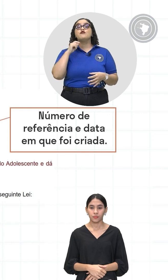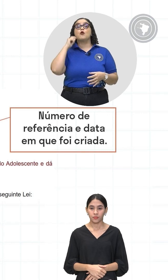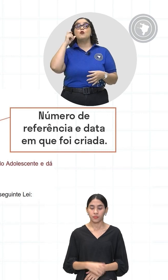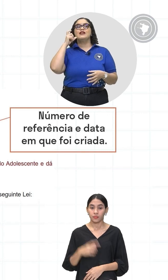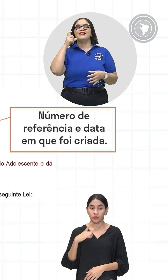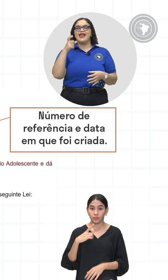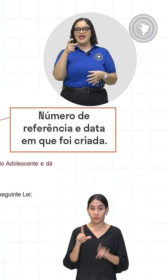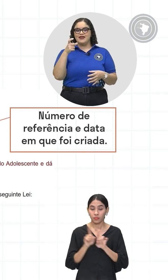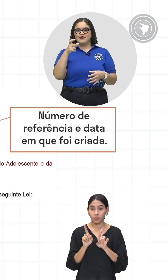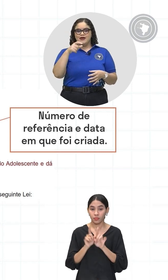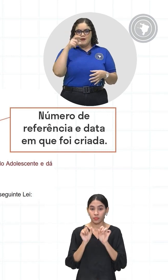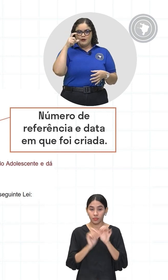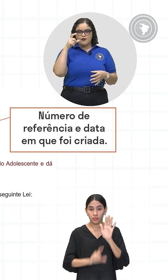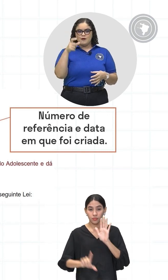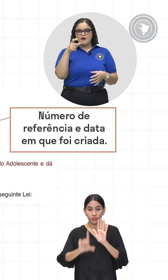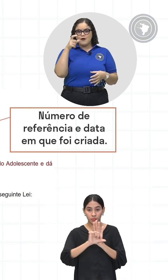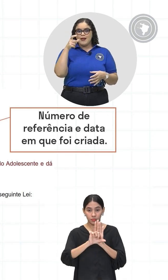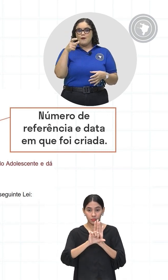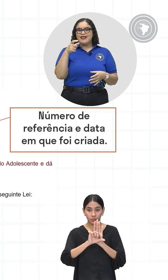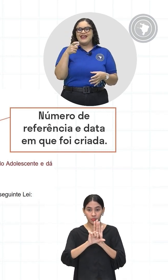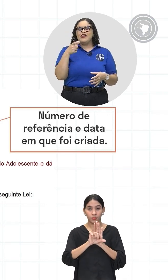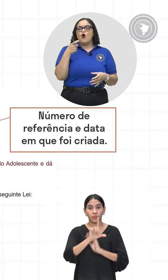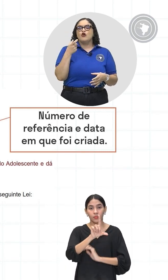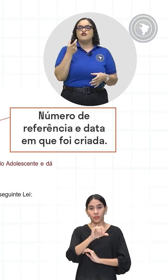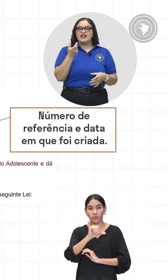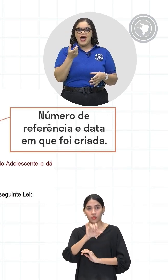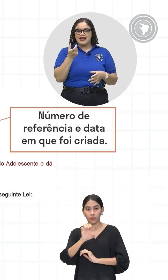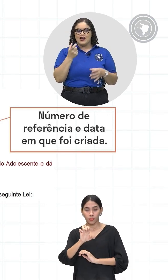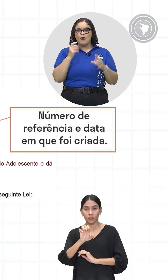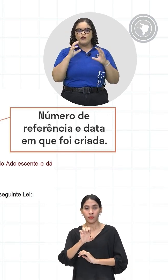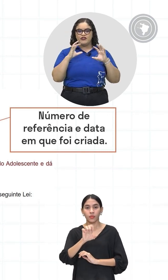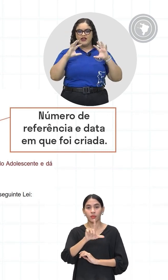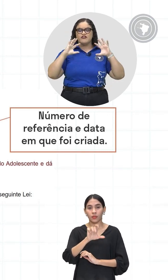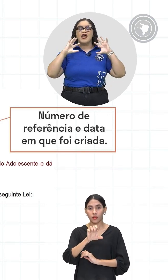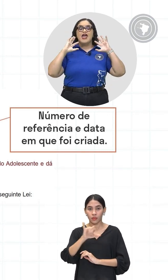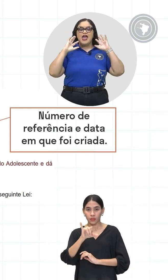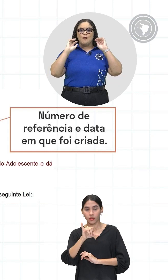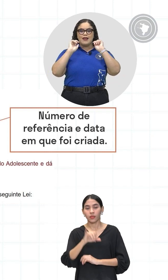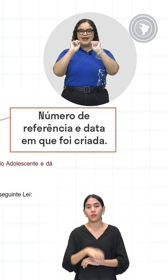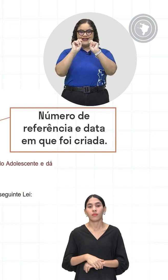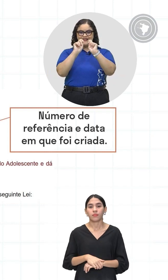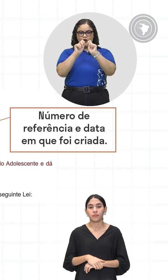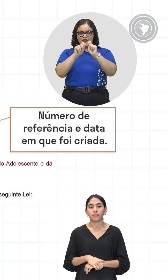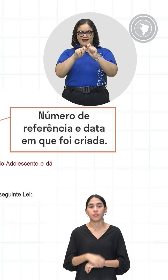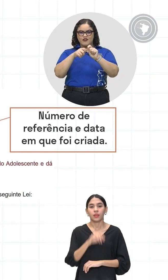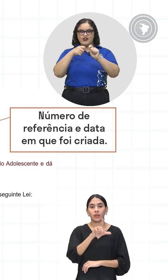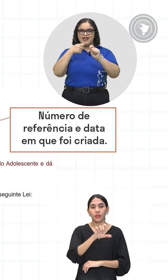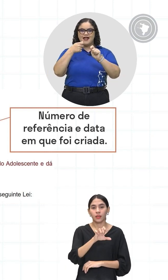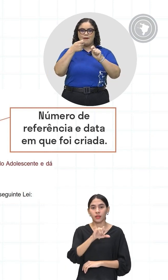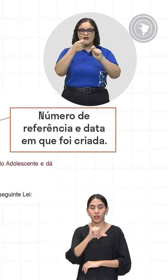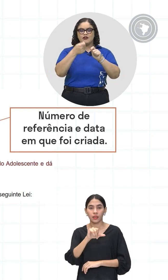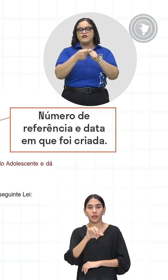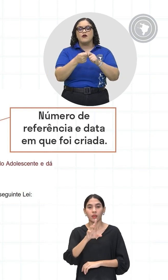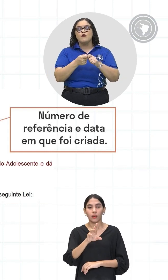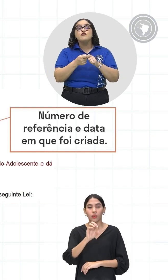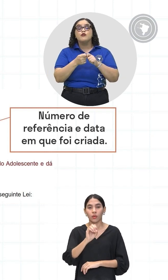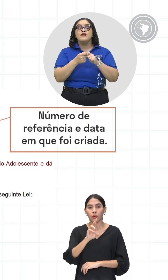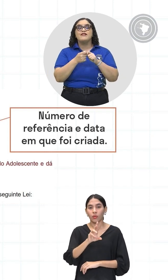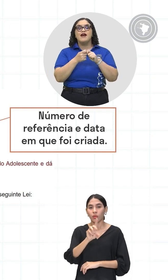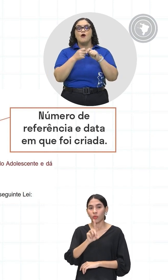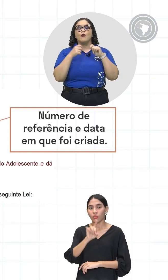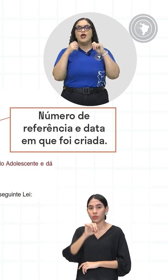tão somente como lei. Por isso mesmo, ela é uma lei ordinária, ou seja, é uma lei que se conecta diretamente à